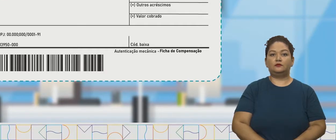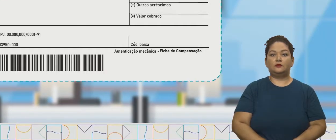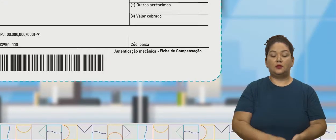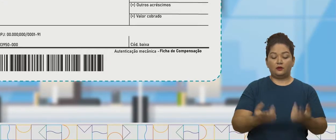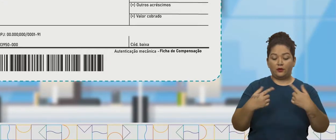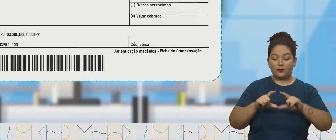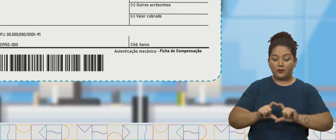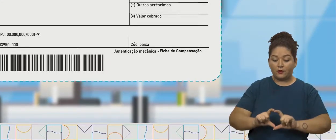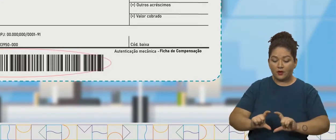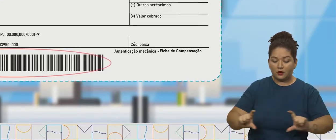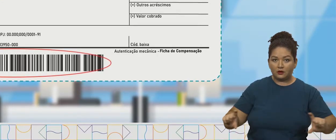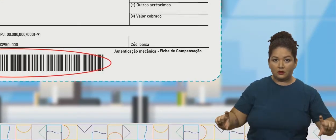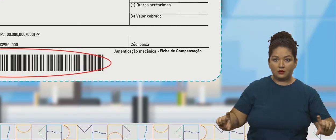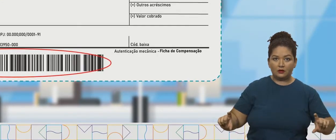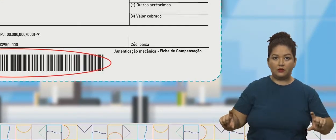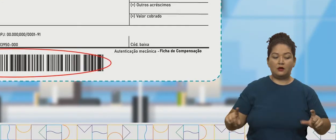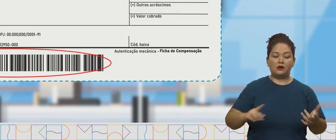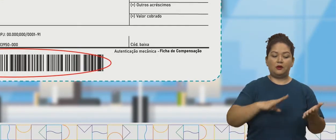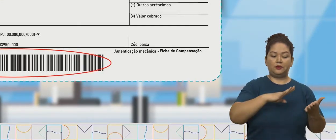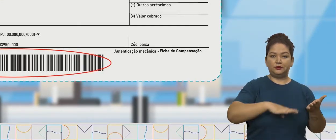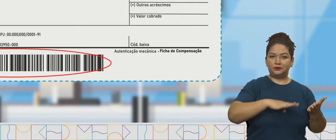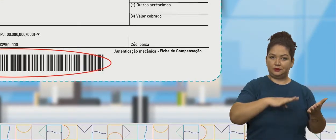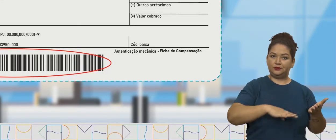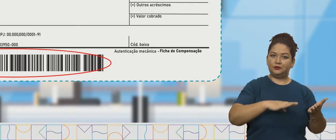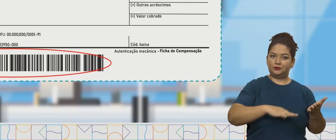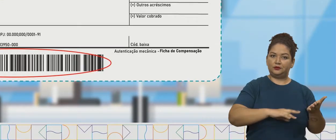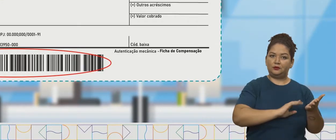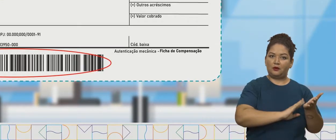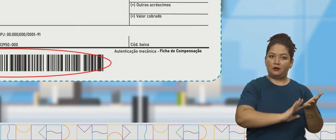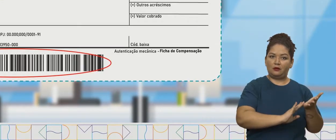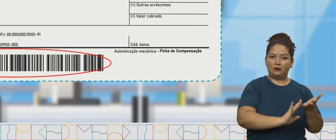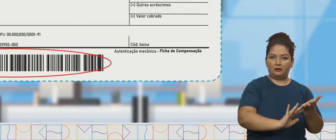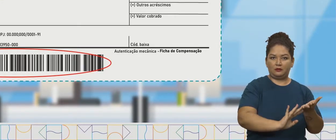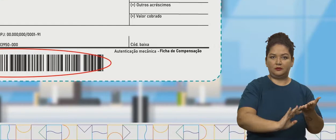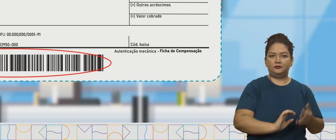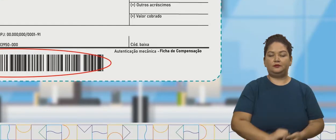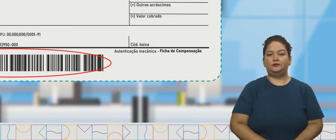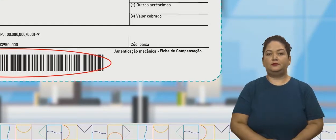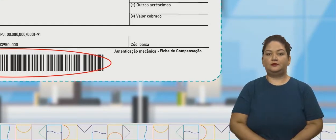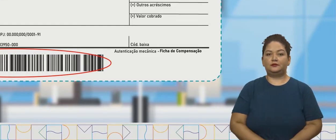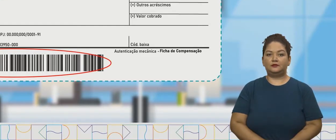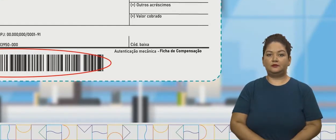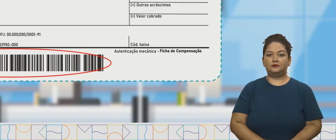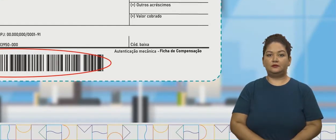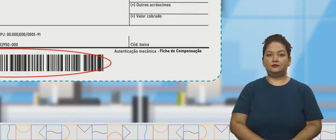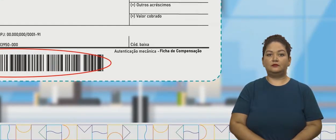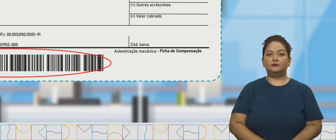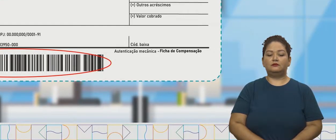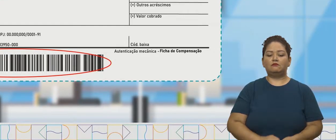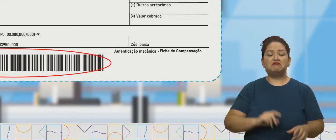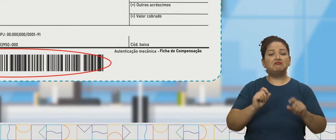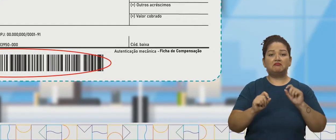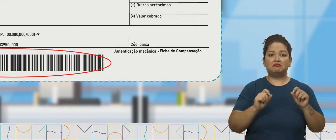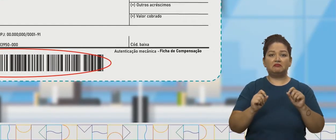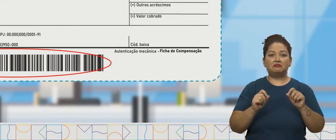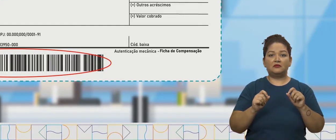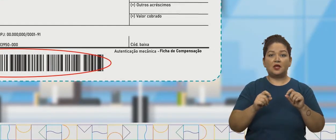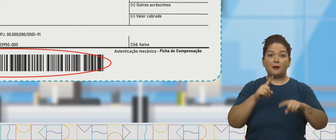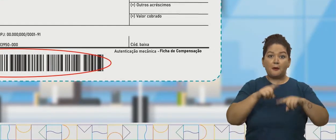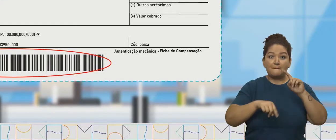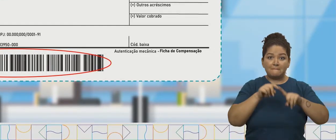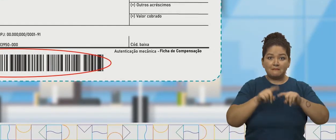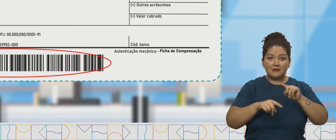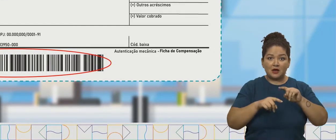lugar, o código de barras, essas listras pretas que nós temos geralmente no final. Elas servem para que